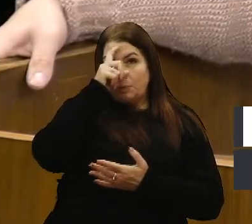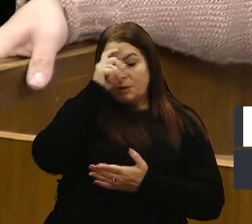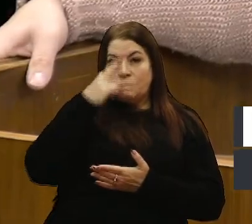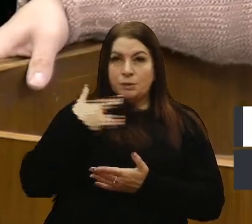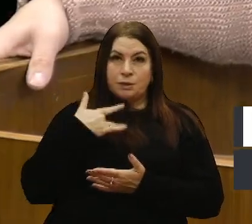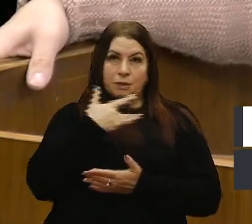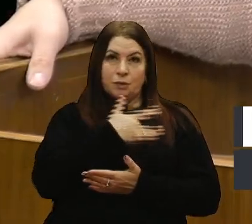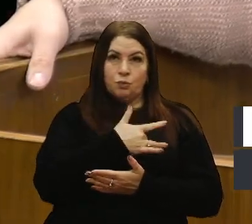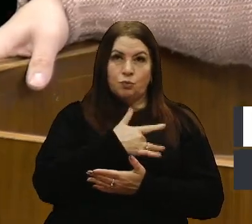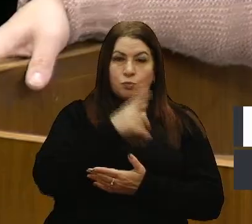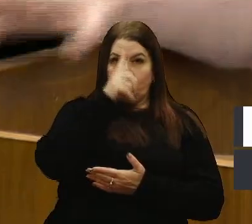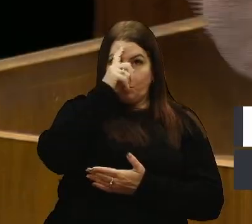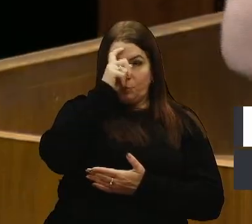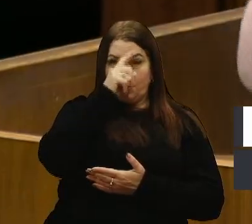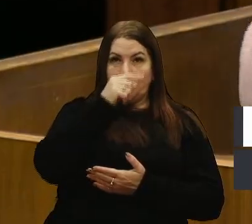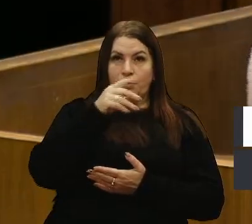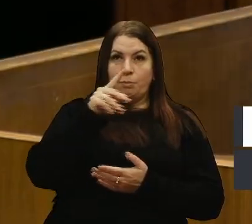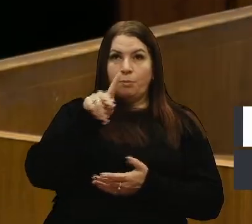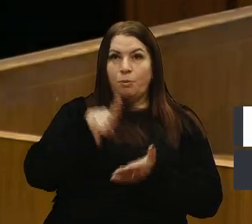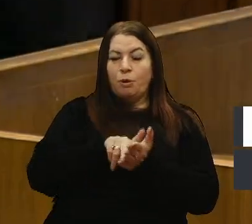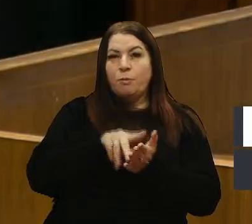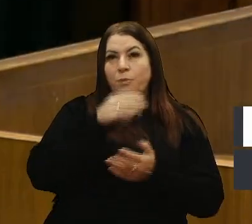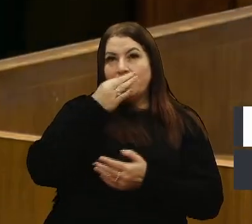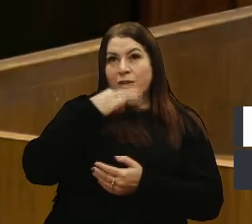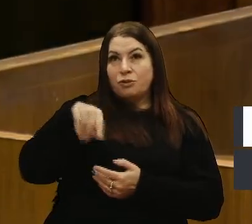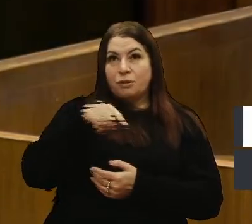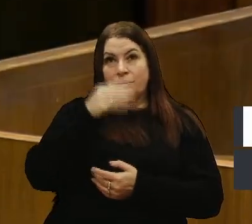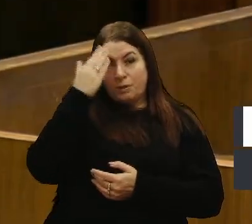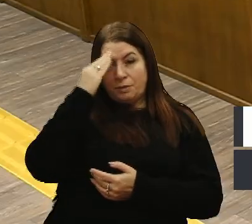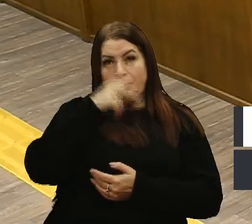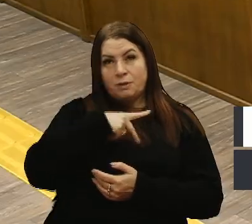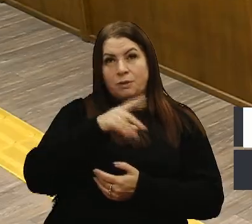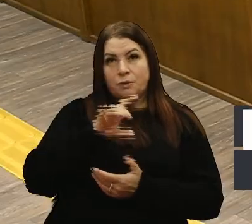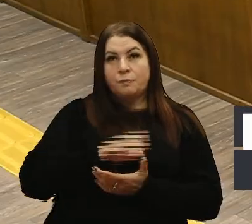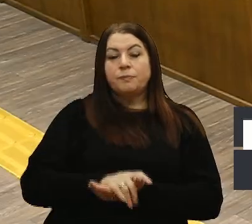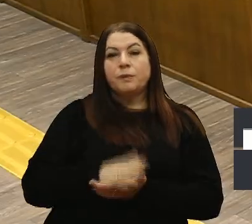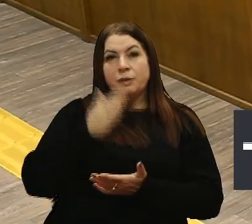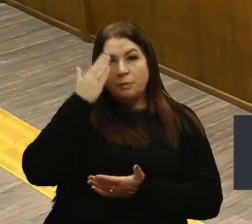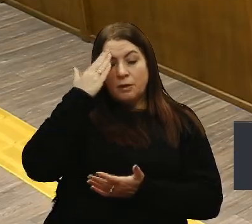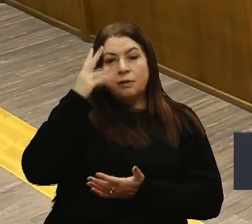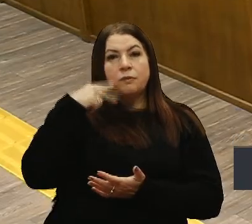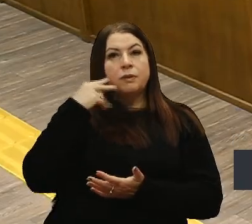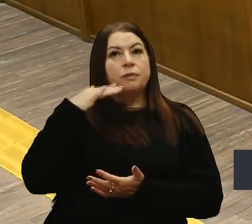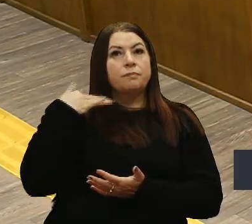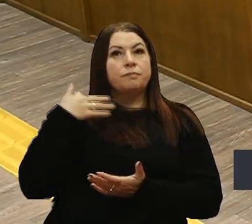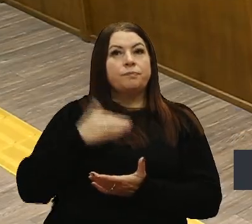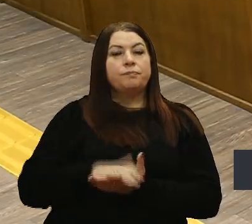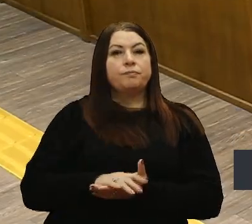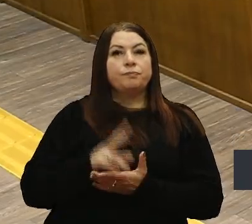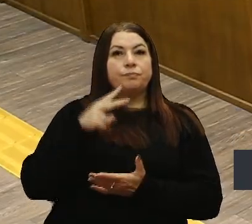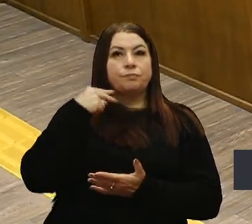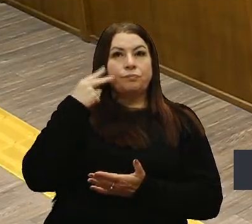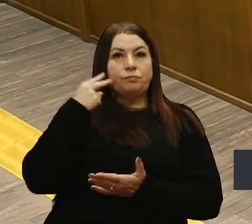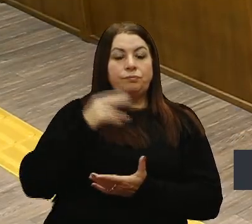Saúde como um hospital para Caxias do Sul. Obrigado, senhor presidente, seria isso. Obrigado, vereadora Andressa Marques. O próximo vereador inscrito é o vereador